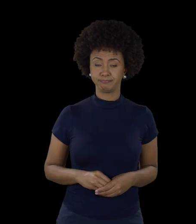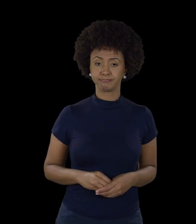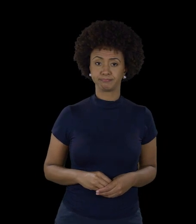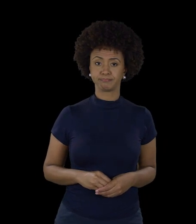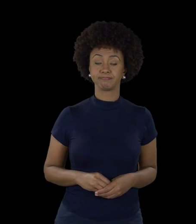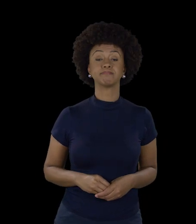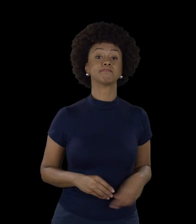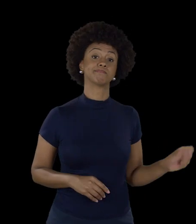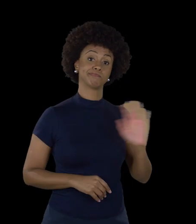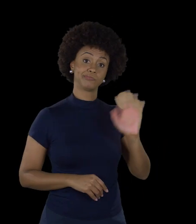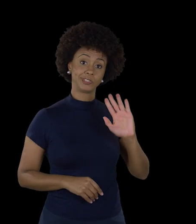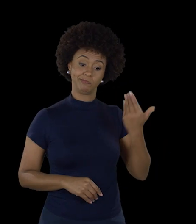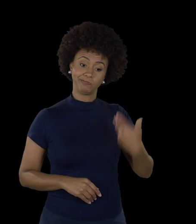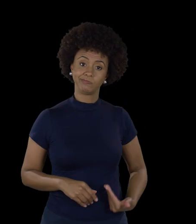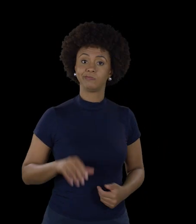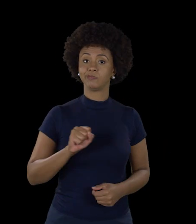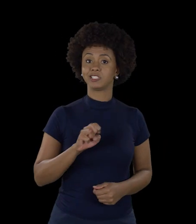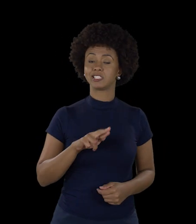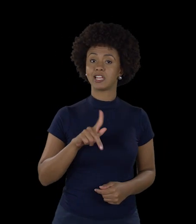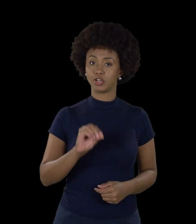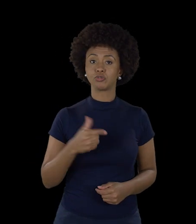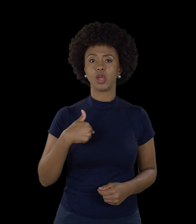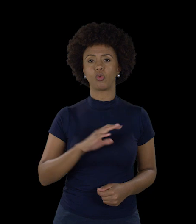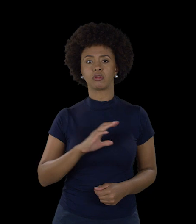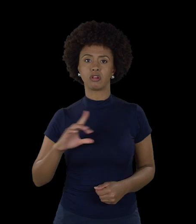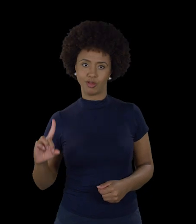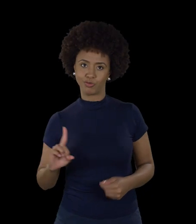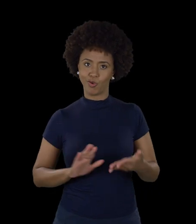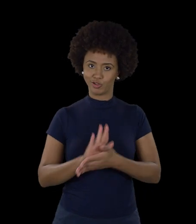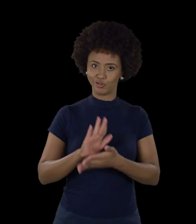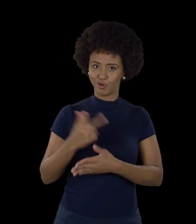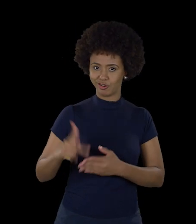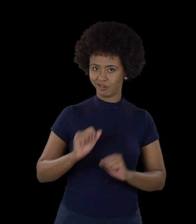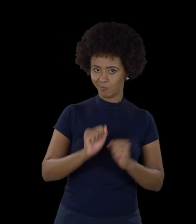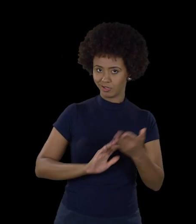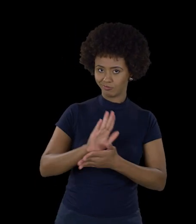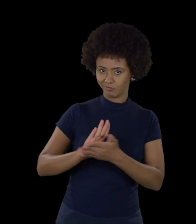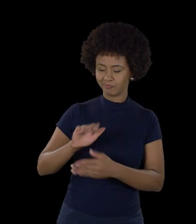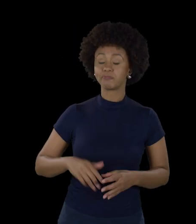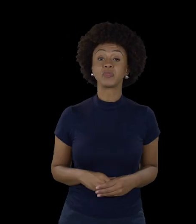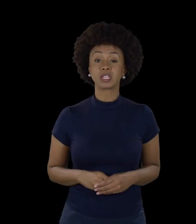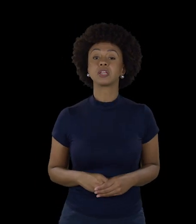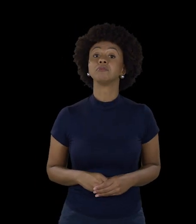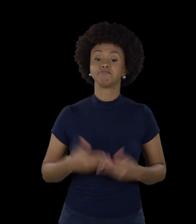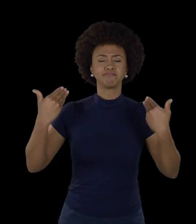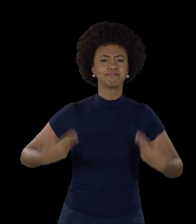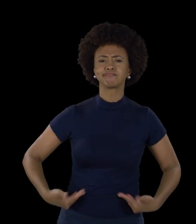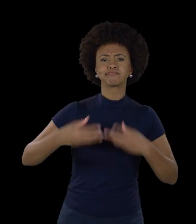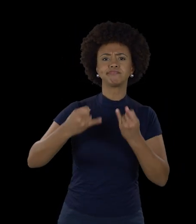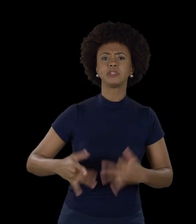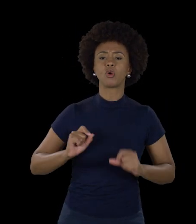Olá, meu nome é Sérgio Simões, coordenador editorial da Bela Vista Cultural. Estou aqui para falar do projeto